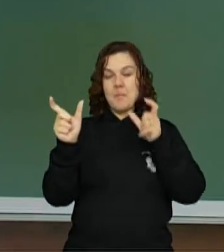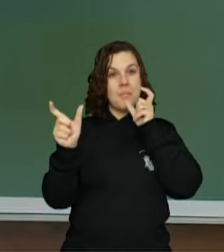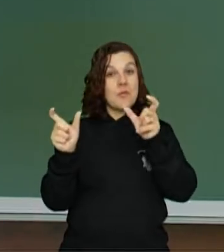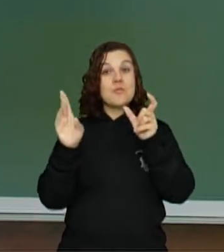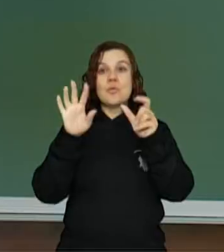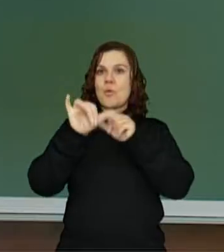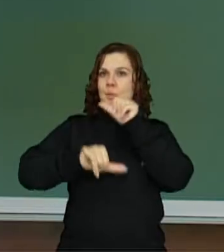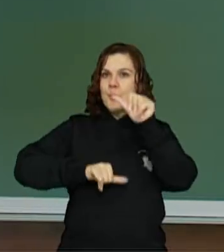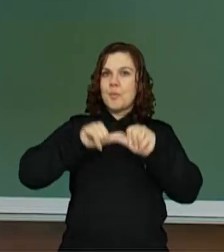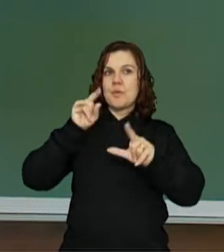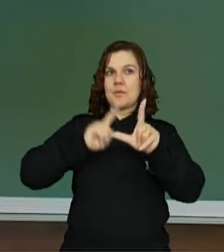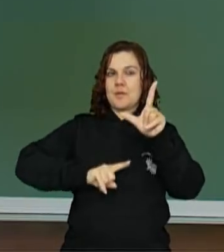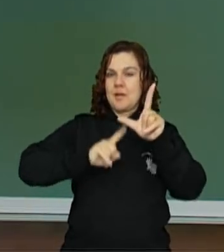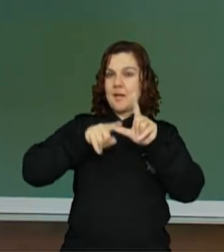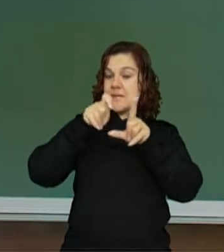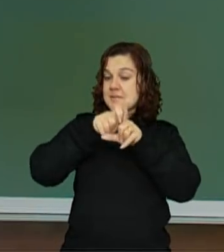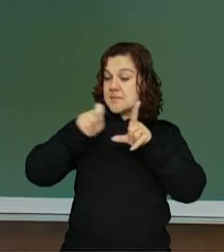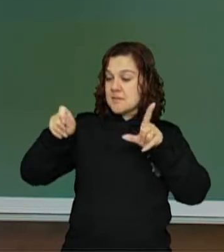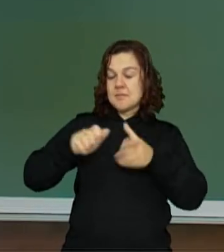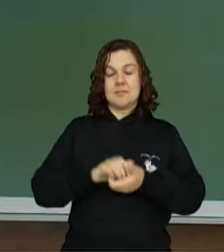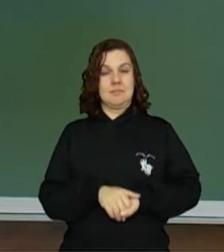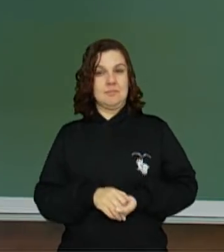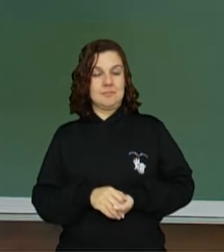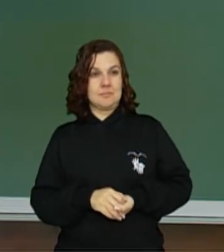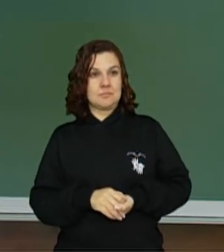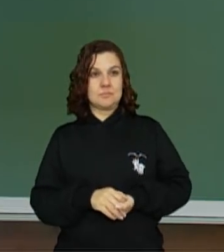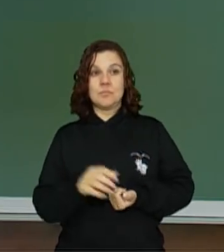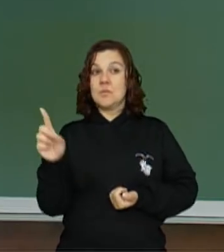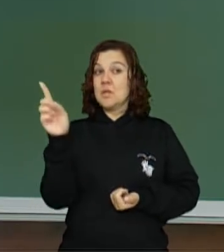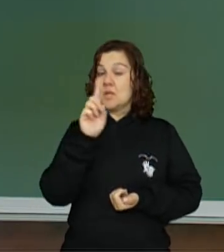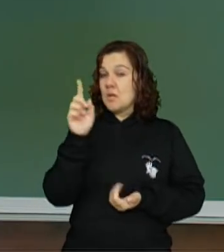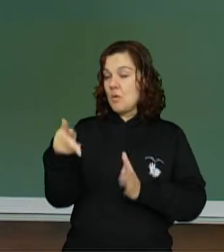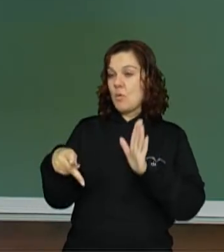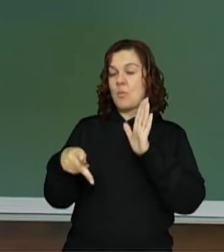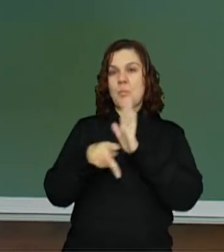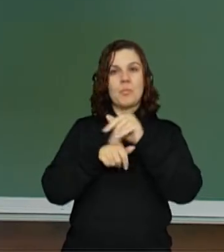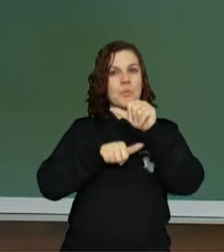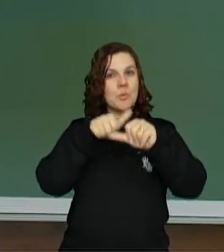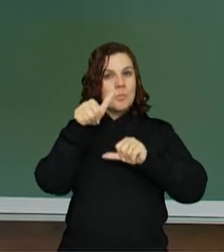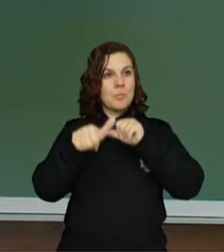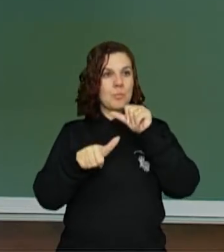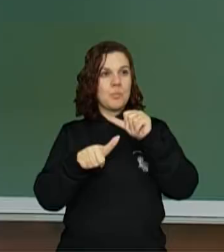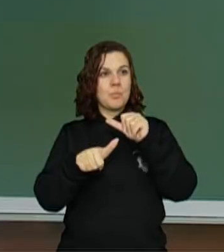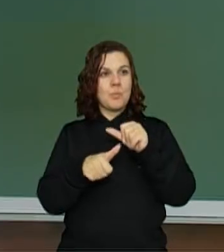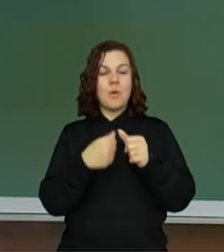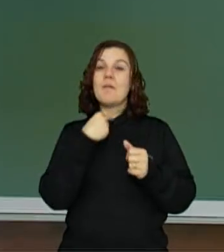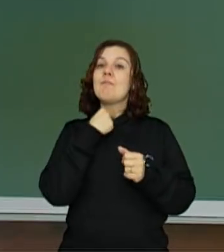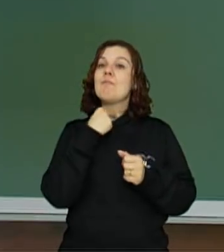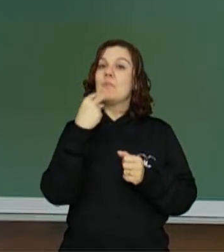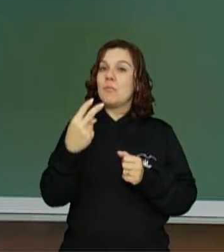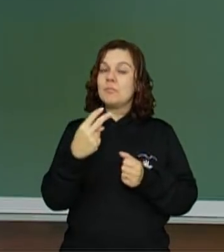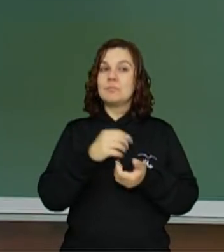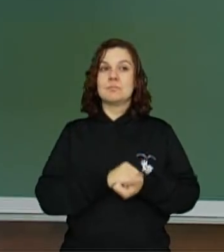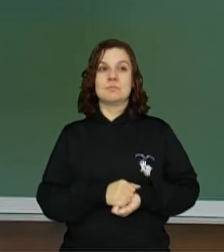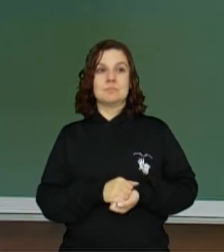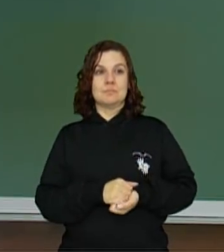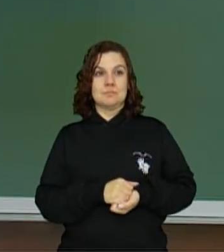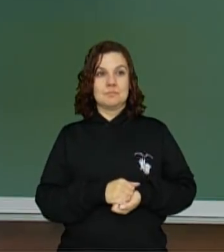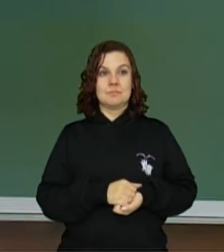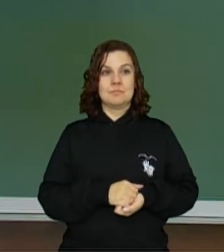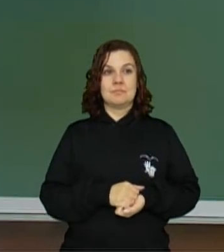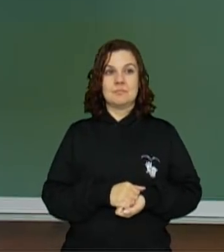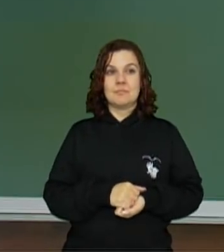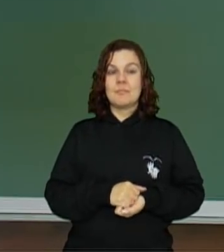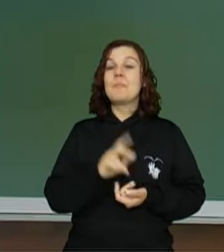mudou apenas foi a grafia? Não muda aqui o som, não muda o